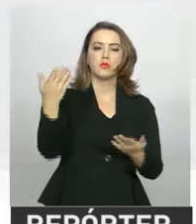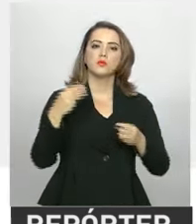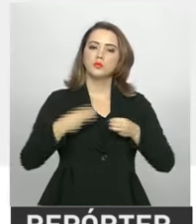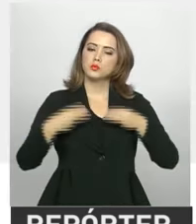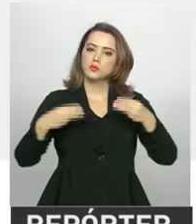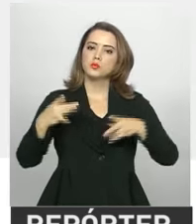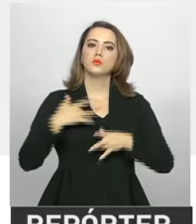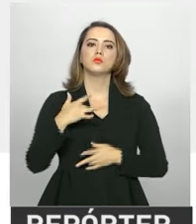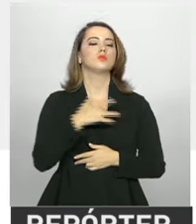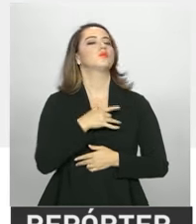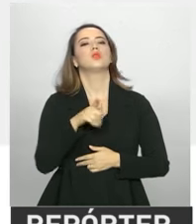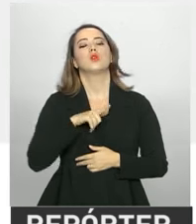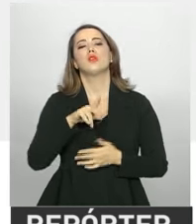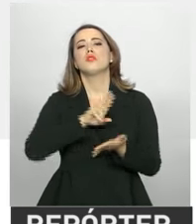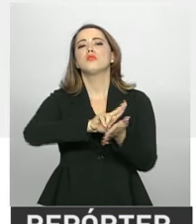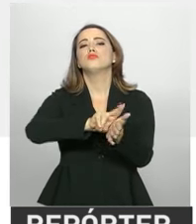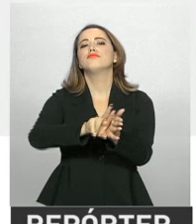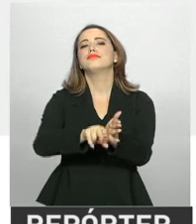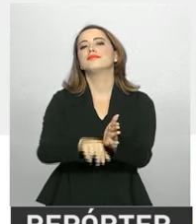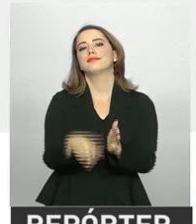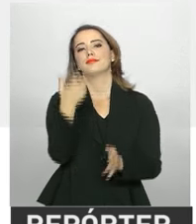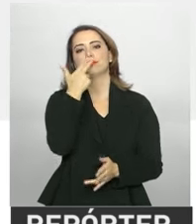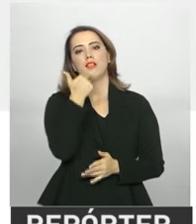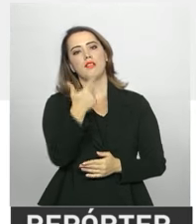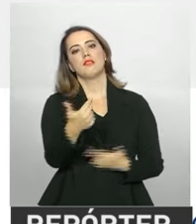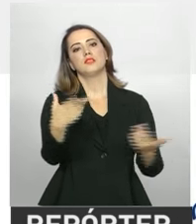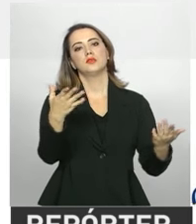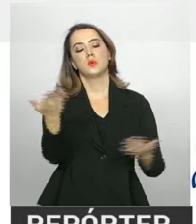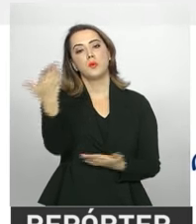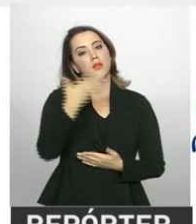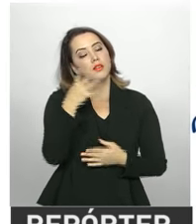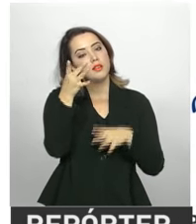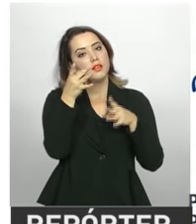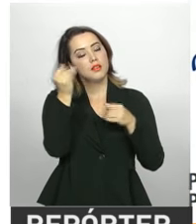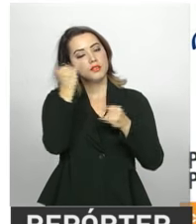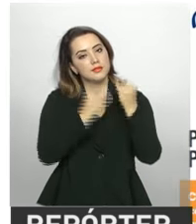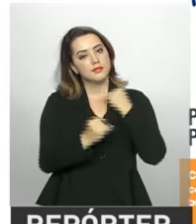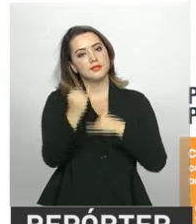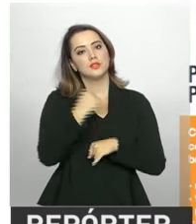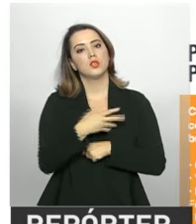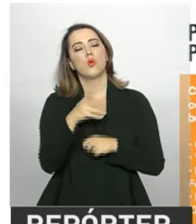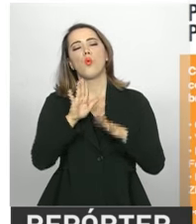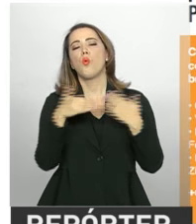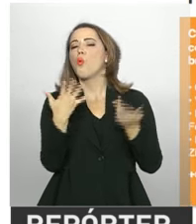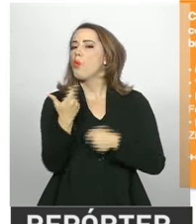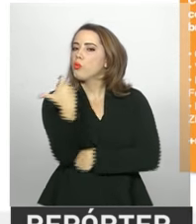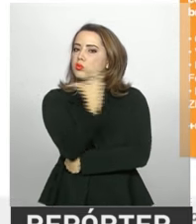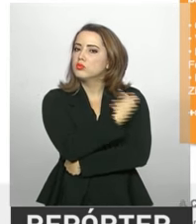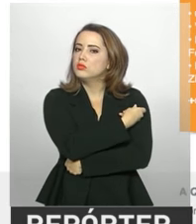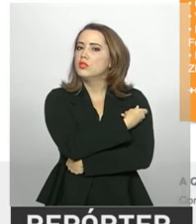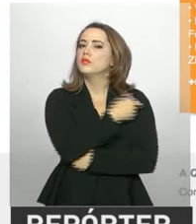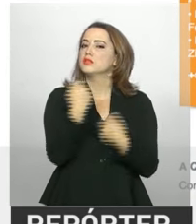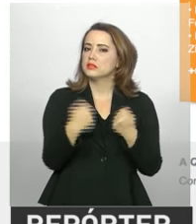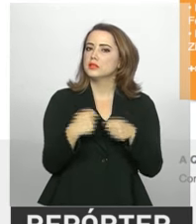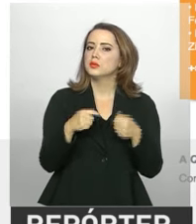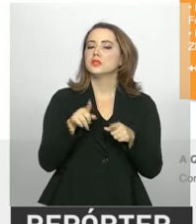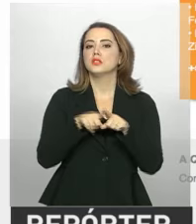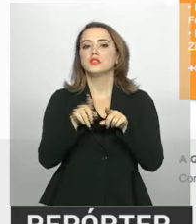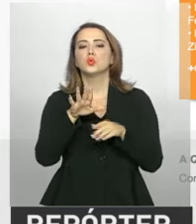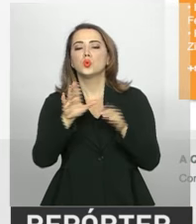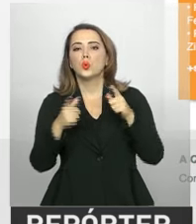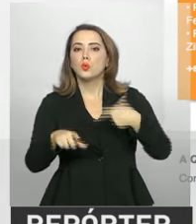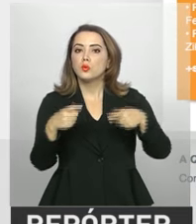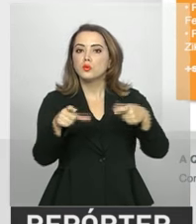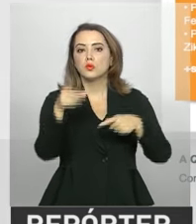em português, inglês e espanhol, a página traz informações como vacinas que devem ser tomadas, unidades de